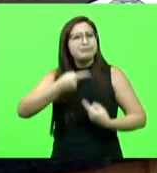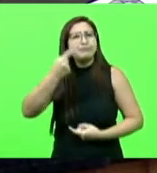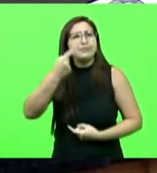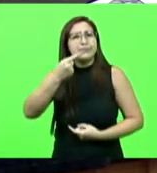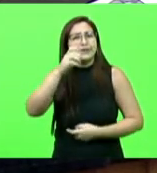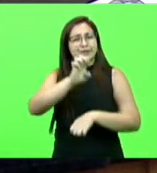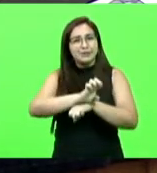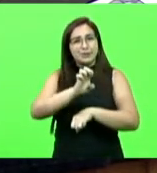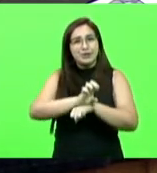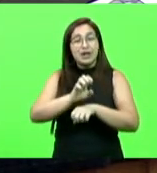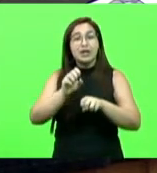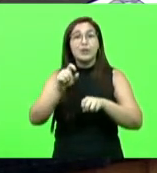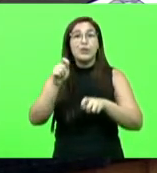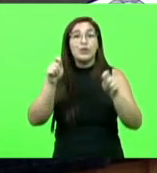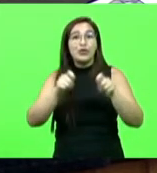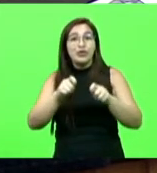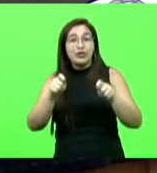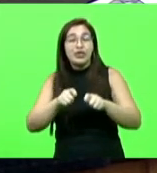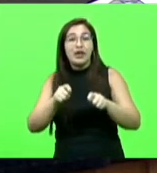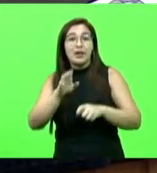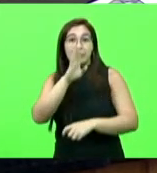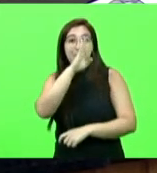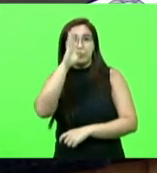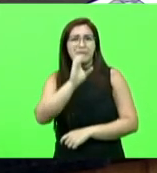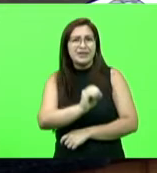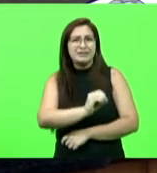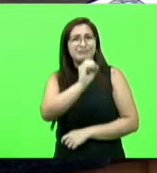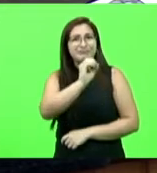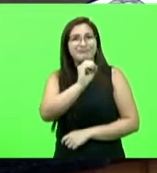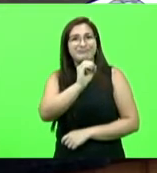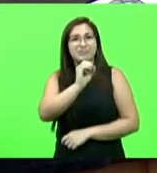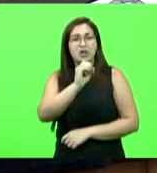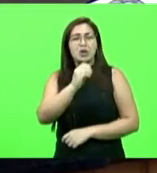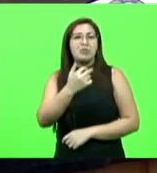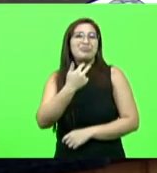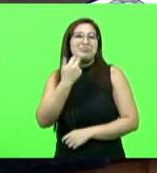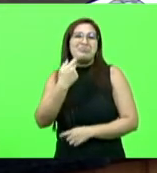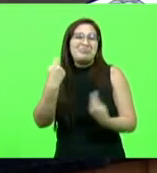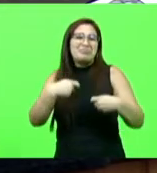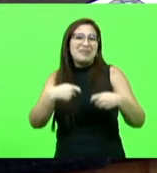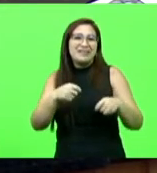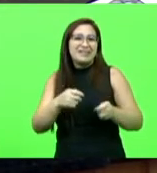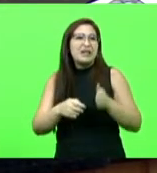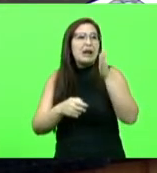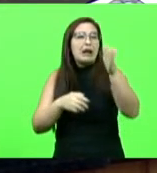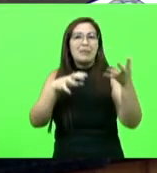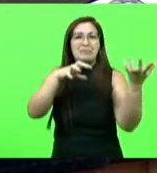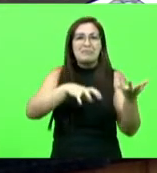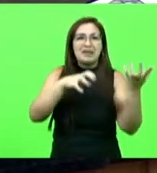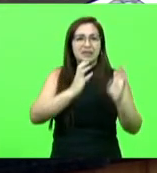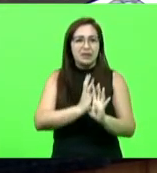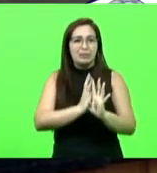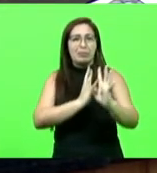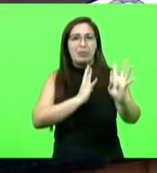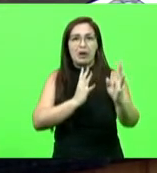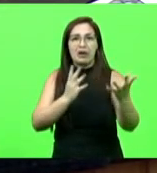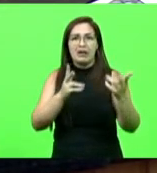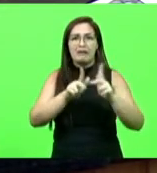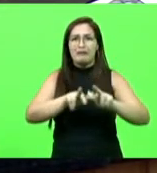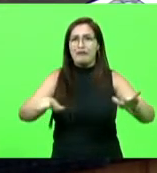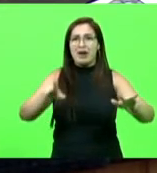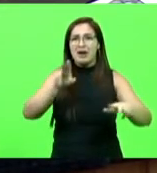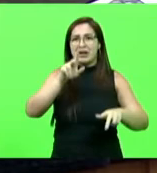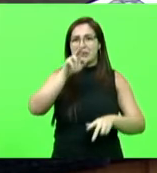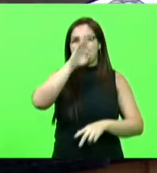seja a prioridade número zero. Não precise entrar na fila de Brasília, onde vai concorrer com diversas outras